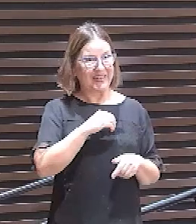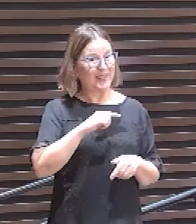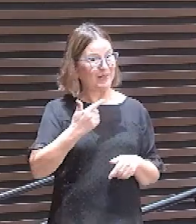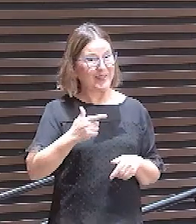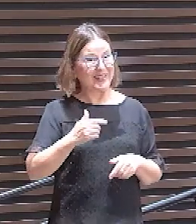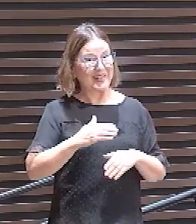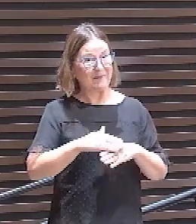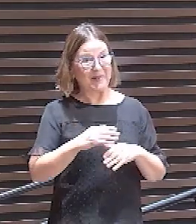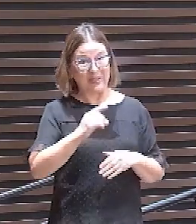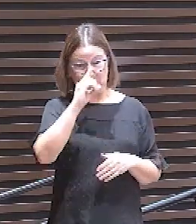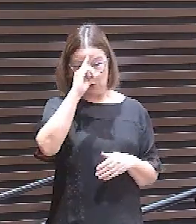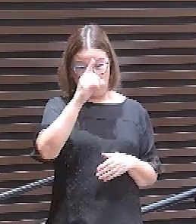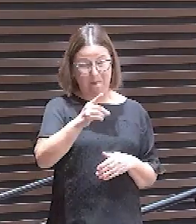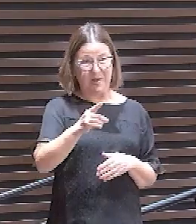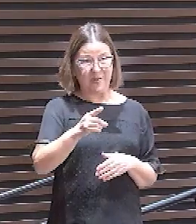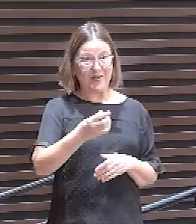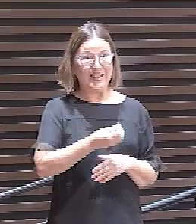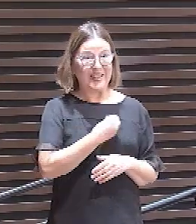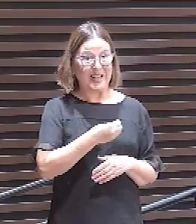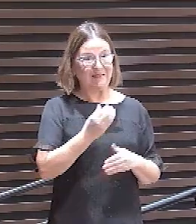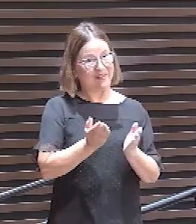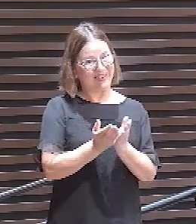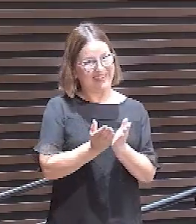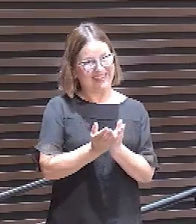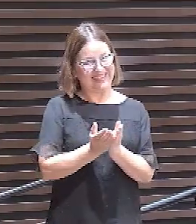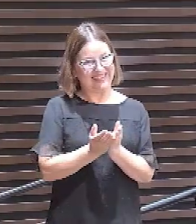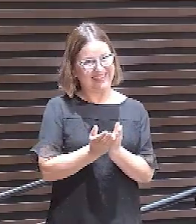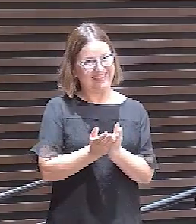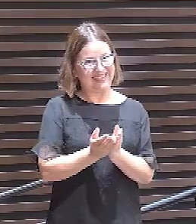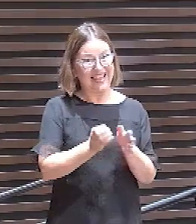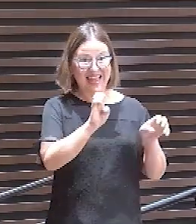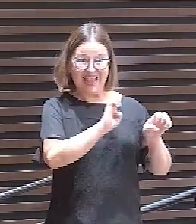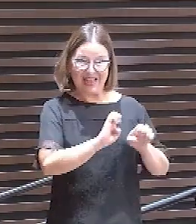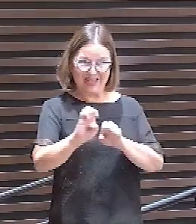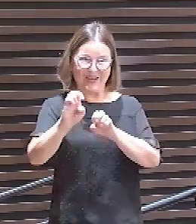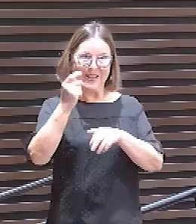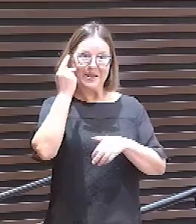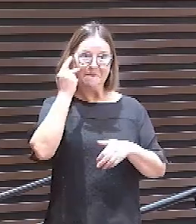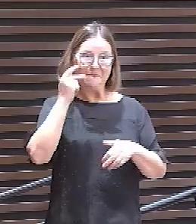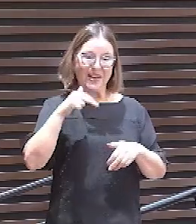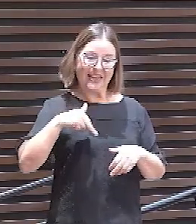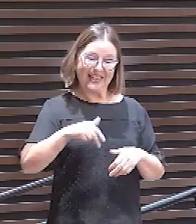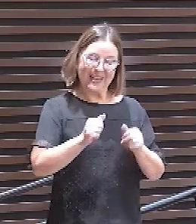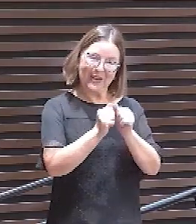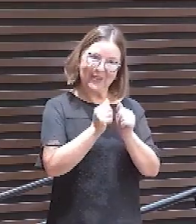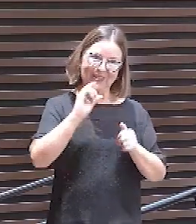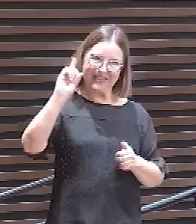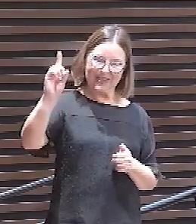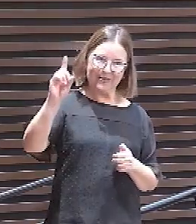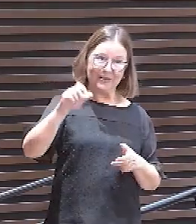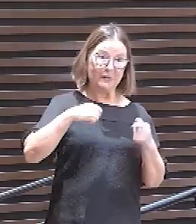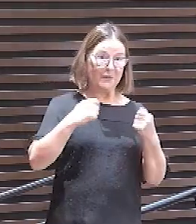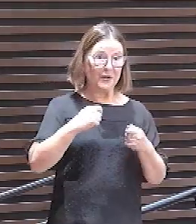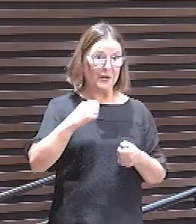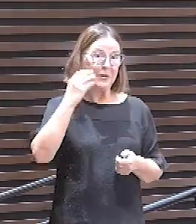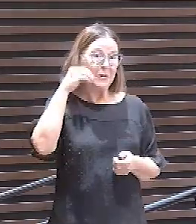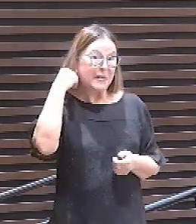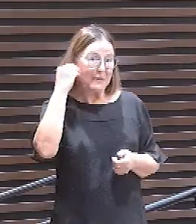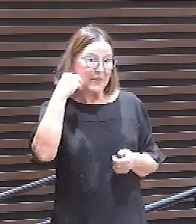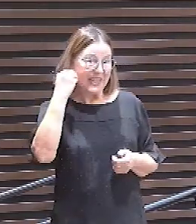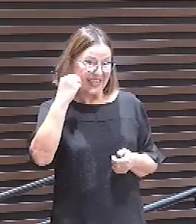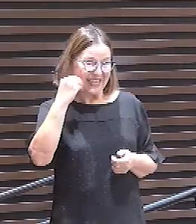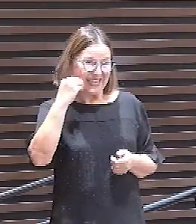crente. Enoque, para andar com Deus, ele teve que passar por uma experiência